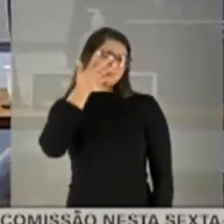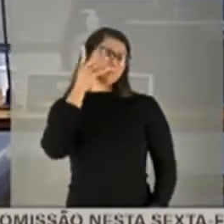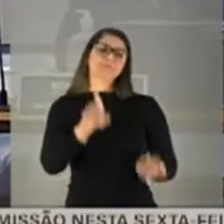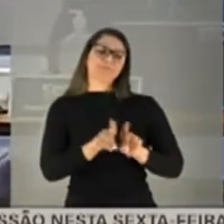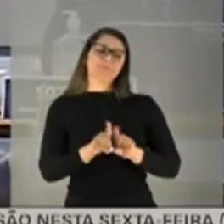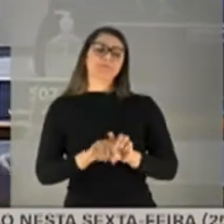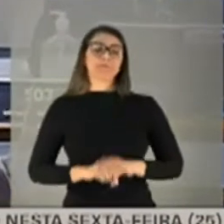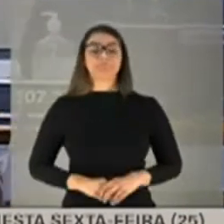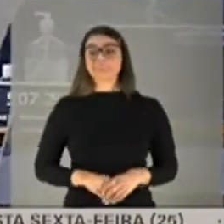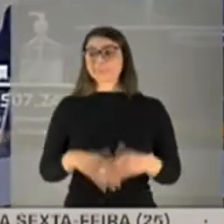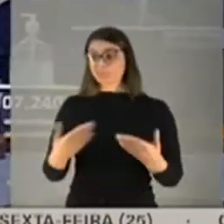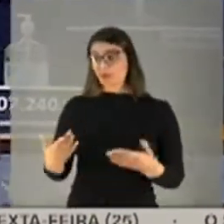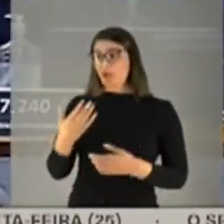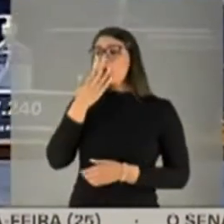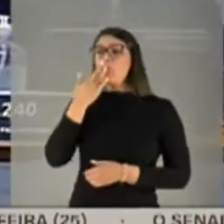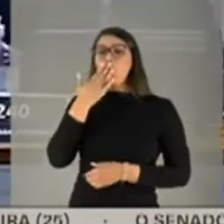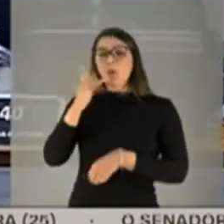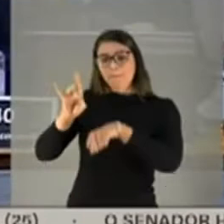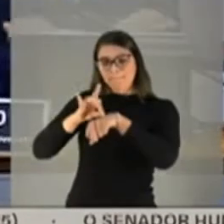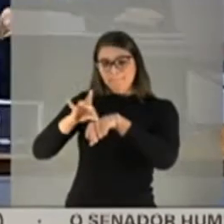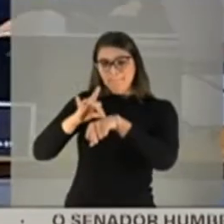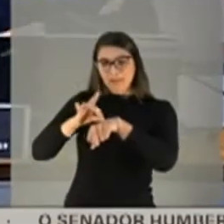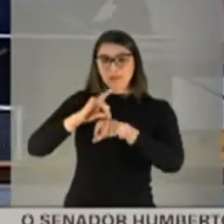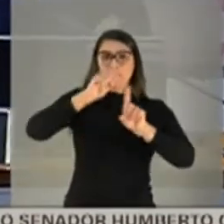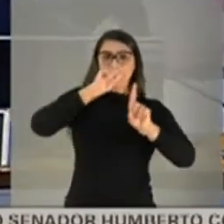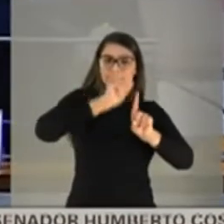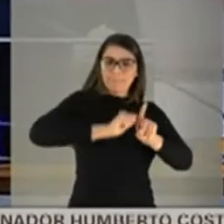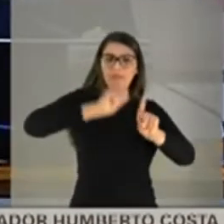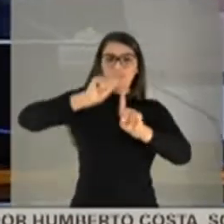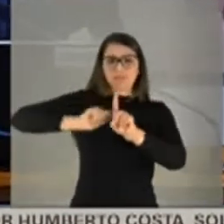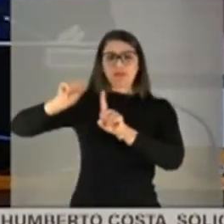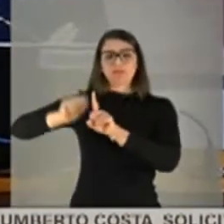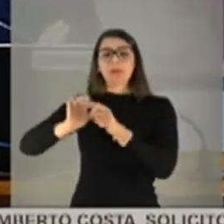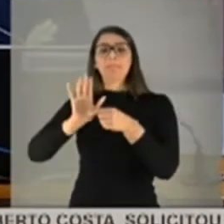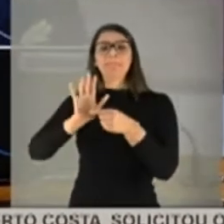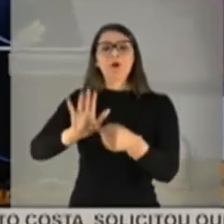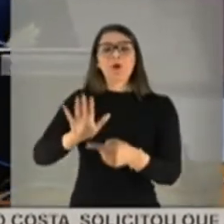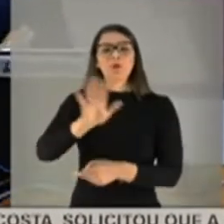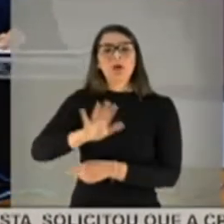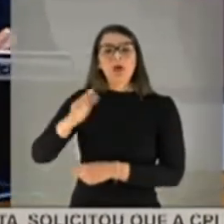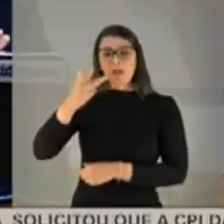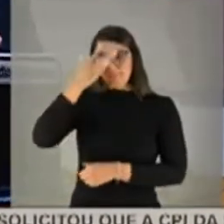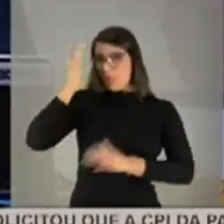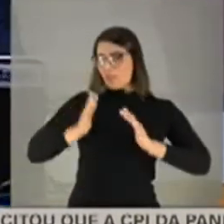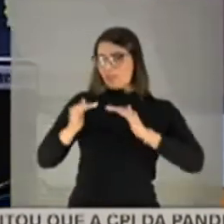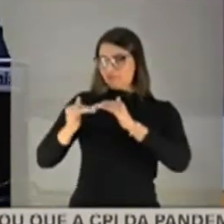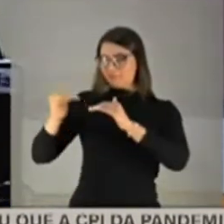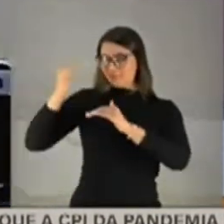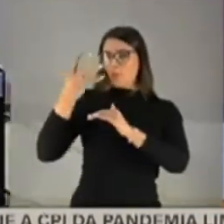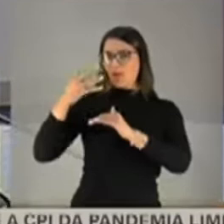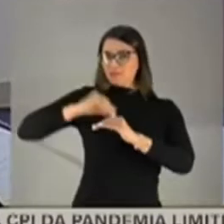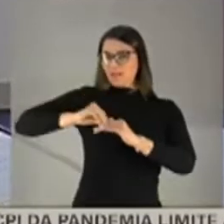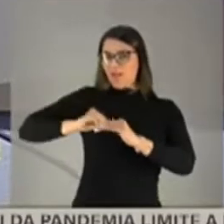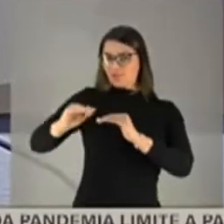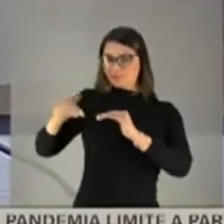gráfico, em preto, em cada mês, mostra aquele setor de 4 salários mínimos ou mais. Em todos os meses,